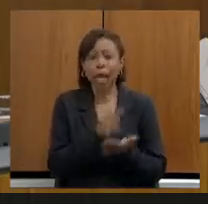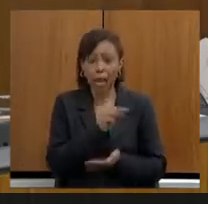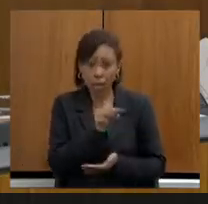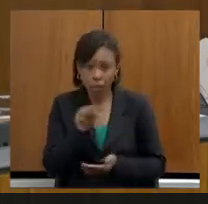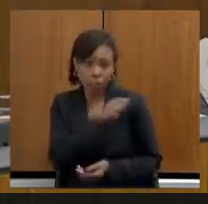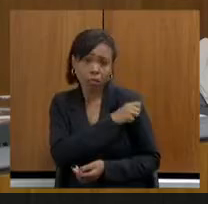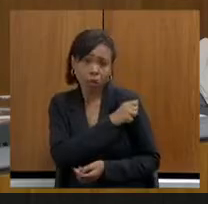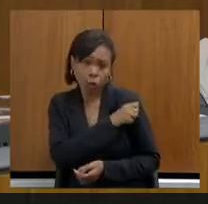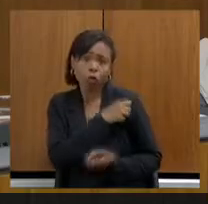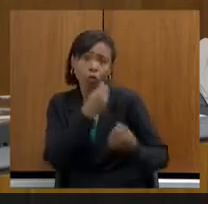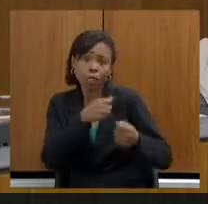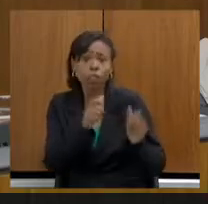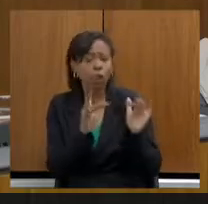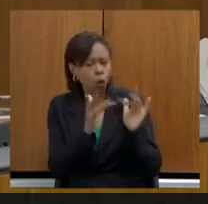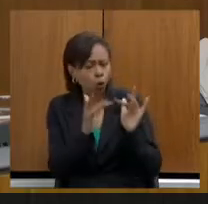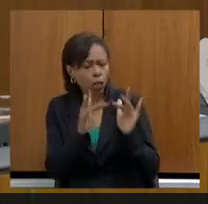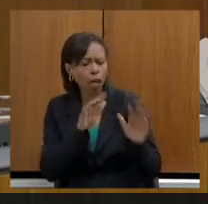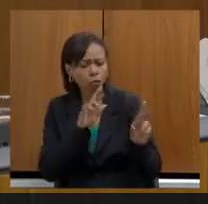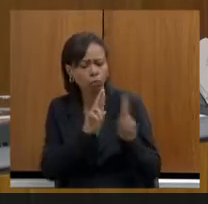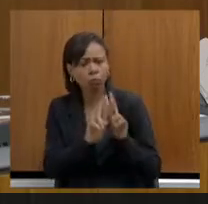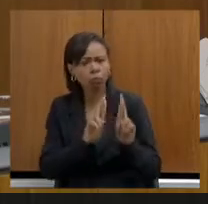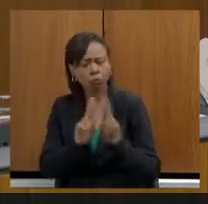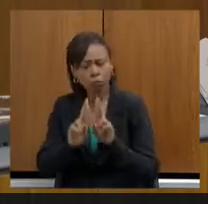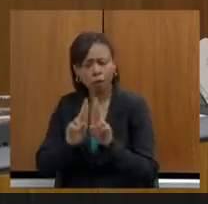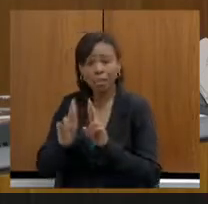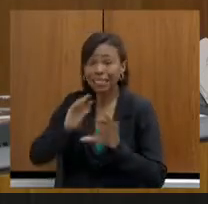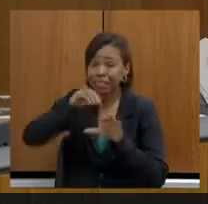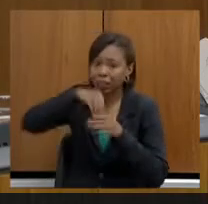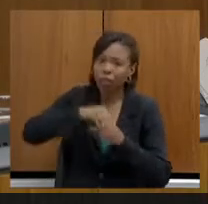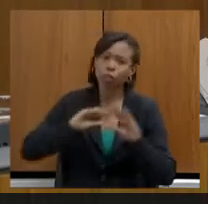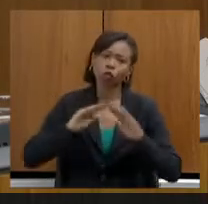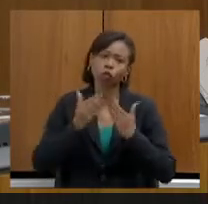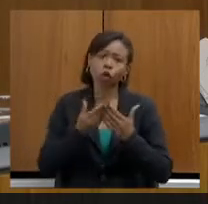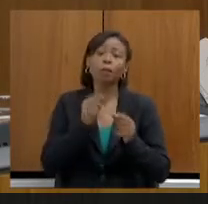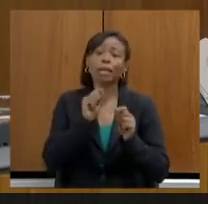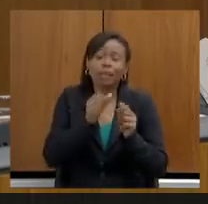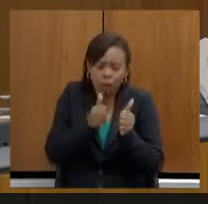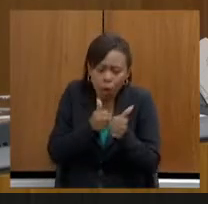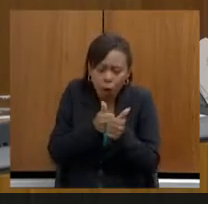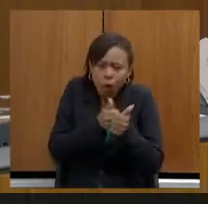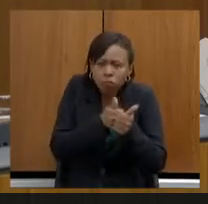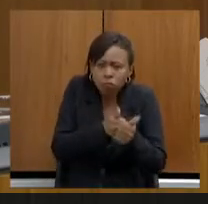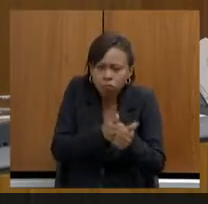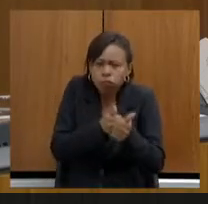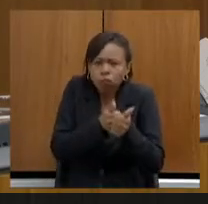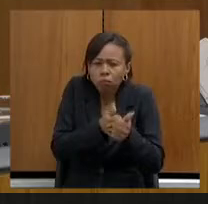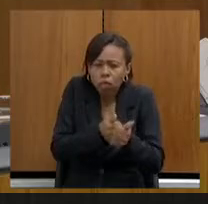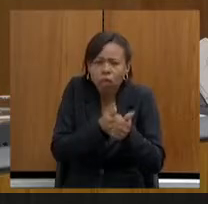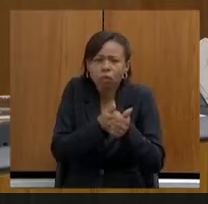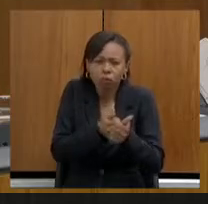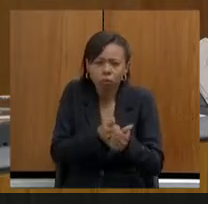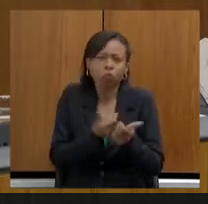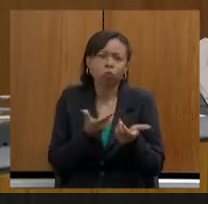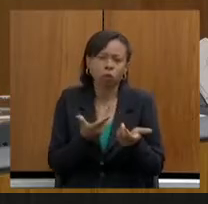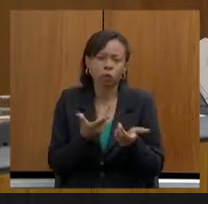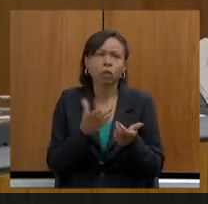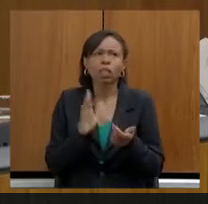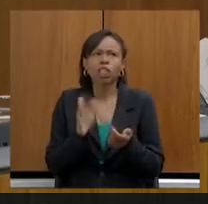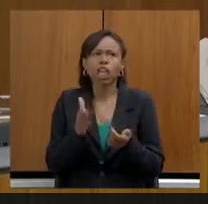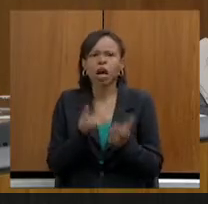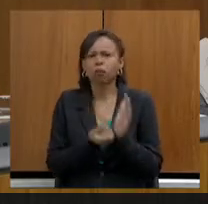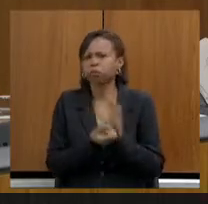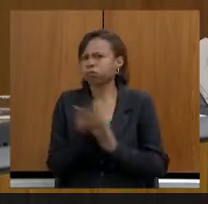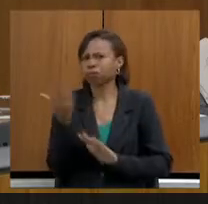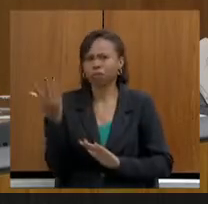físico na mesma da escola para esse acompanhamento minucioso muito próximo nós tínhamos ali em grandes números só para realizar e